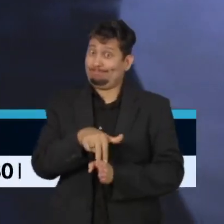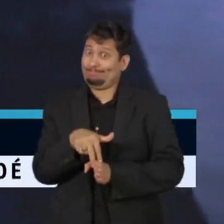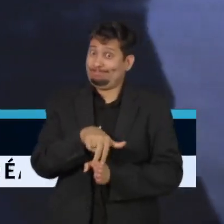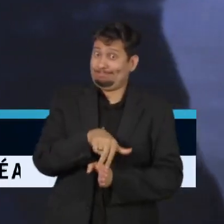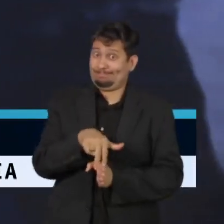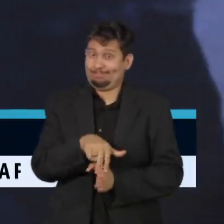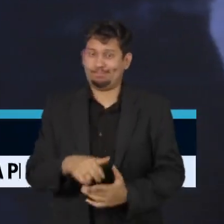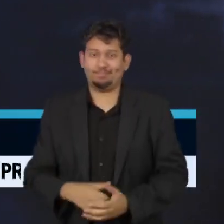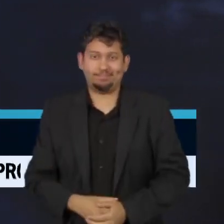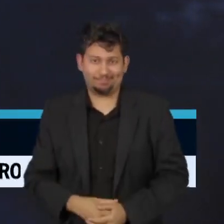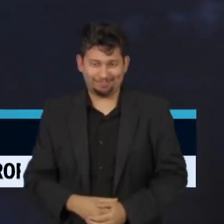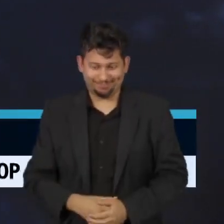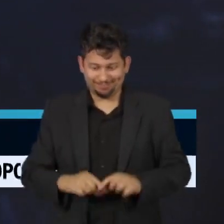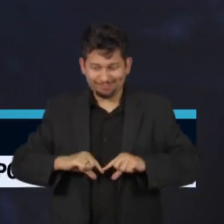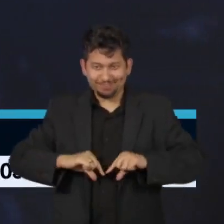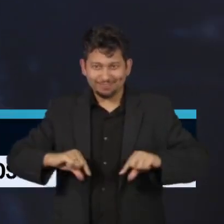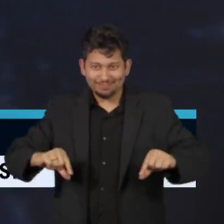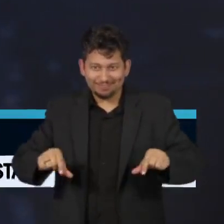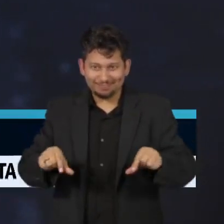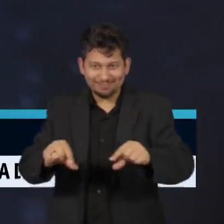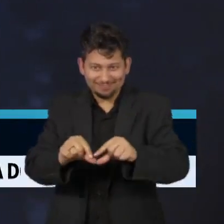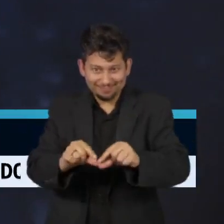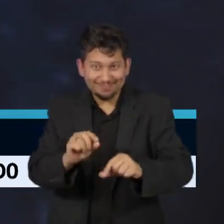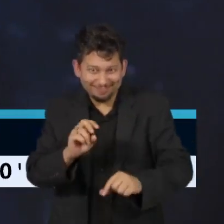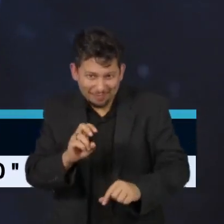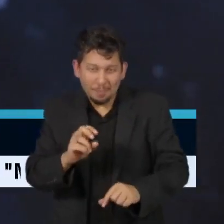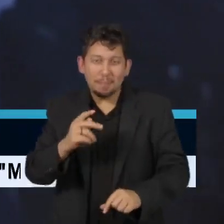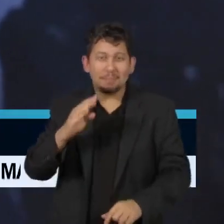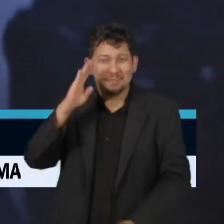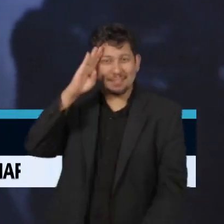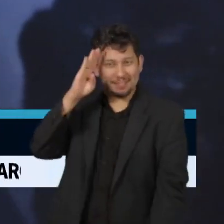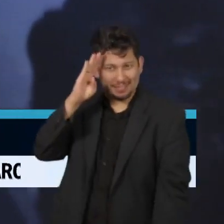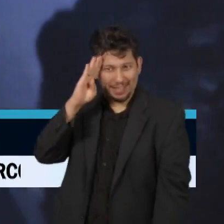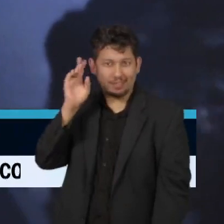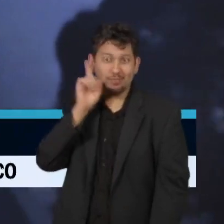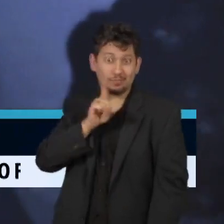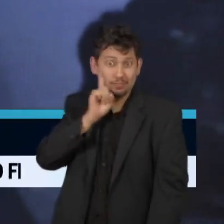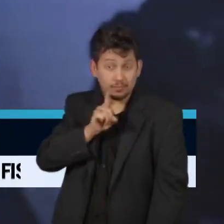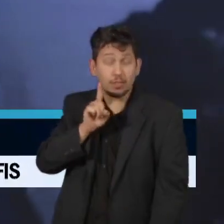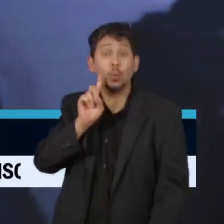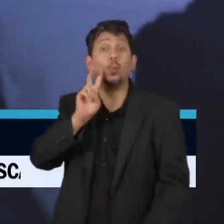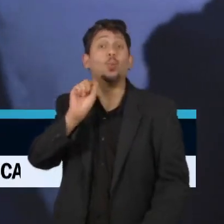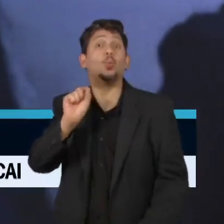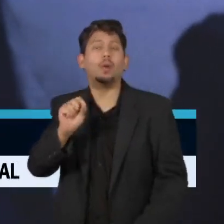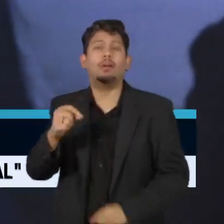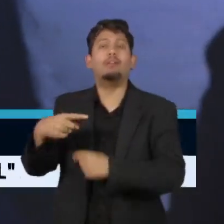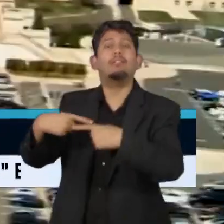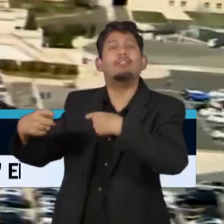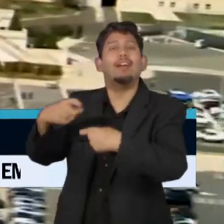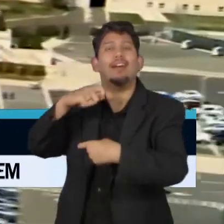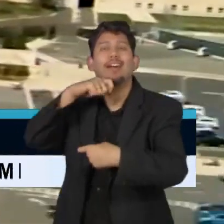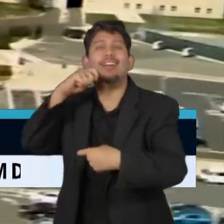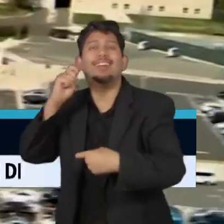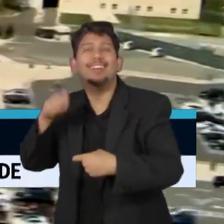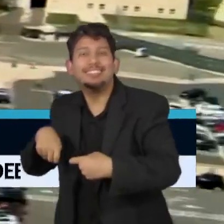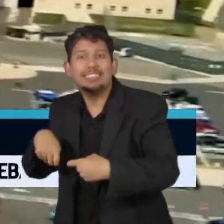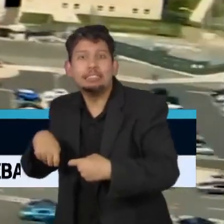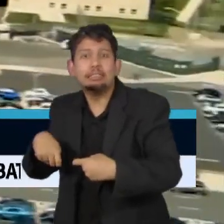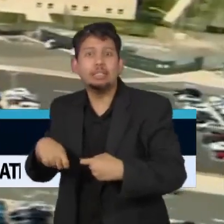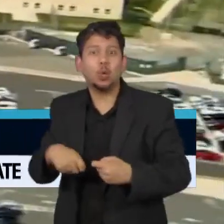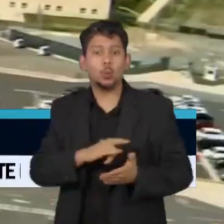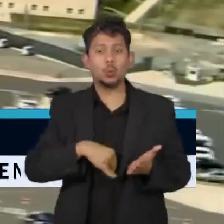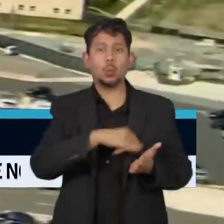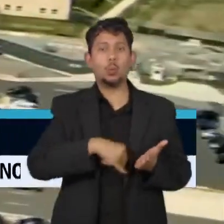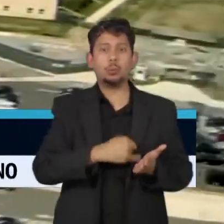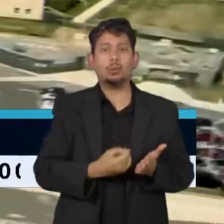o pentágono investiga o vazamento nas redes sociais de documentos sobre ações norte-americanas na guerra da Ucrânia os